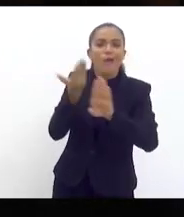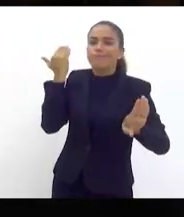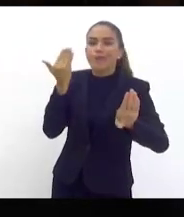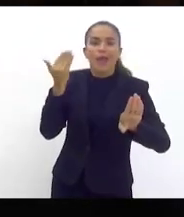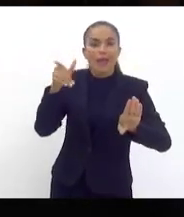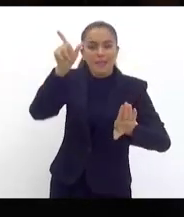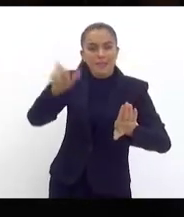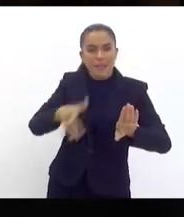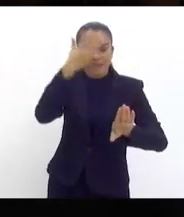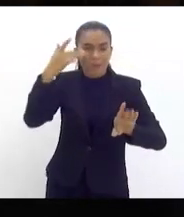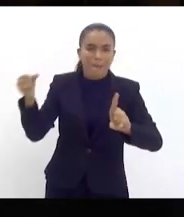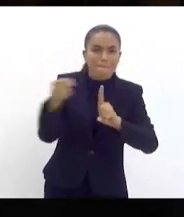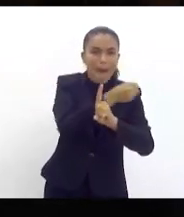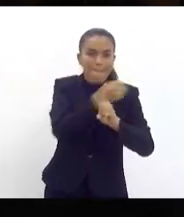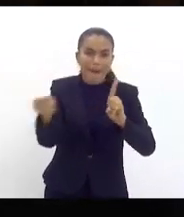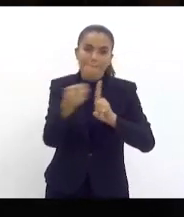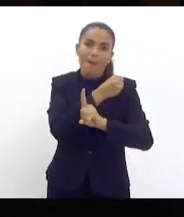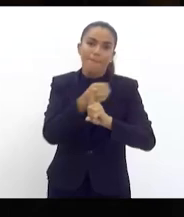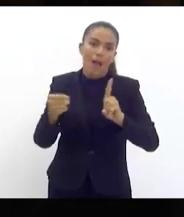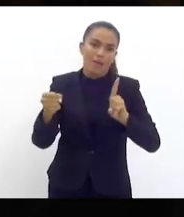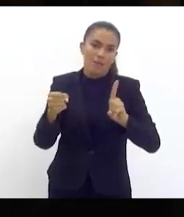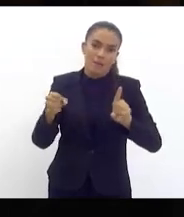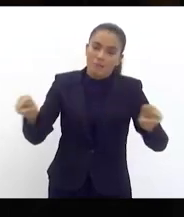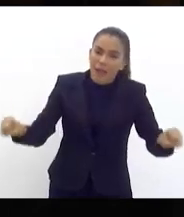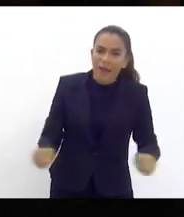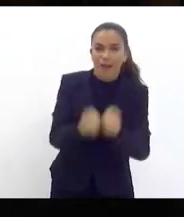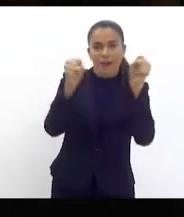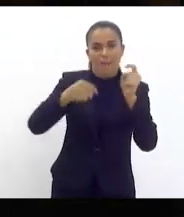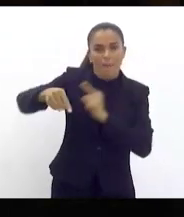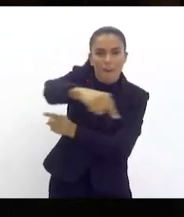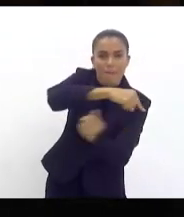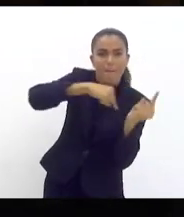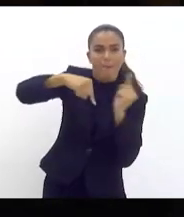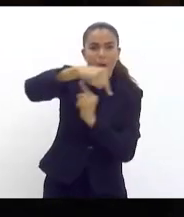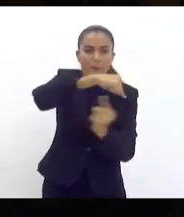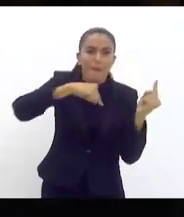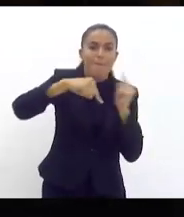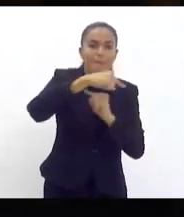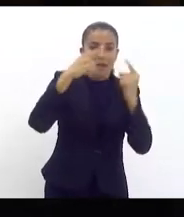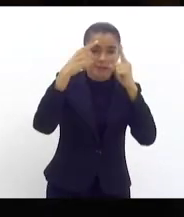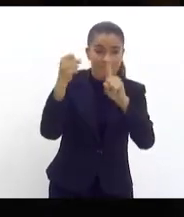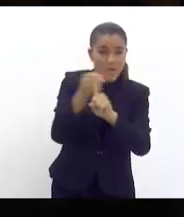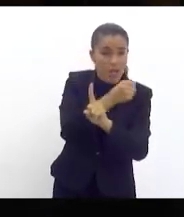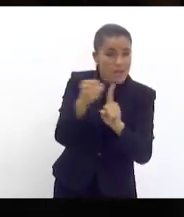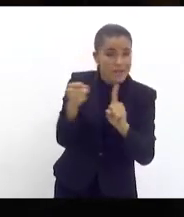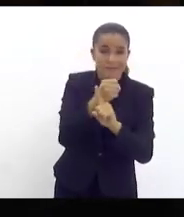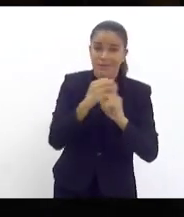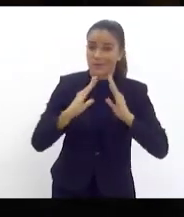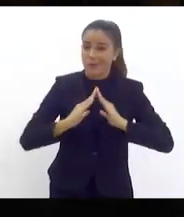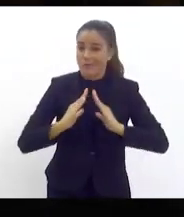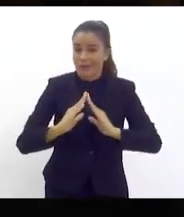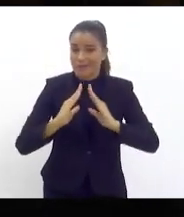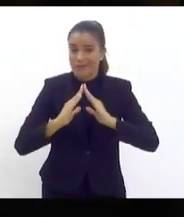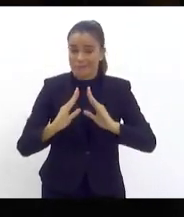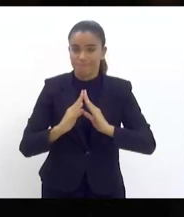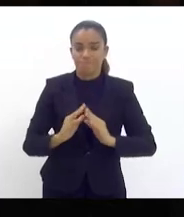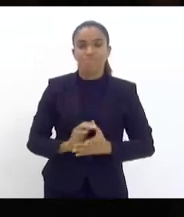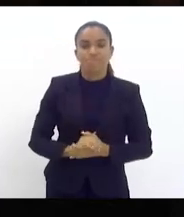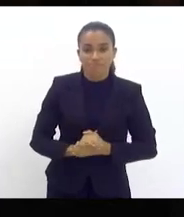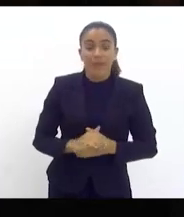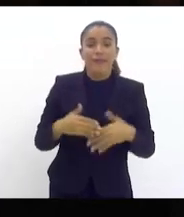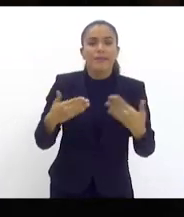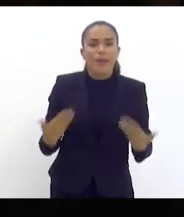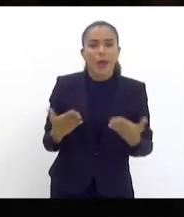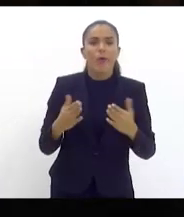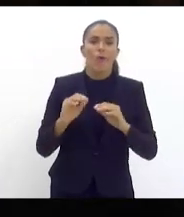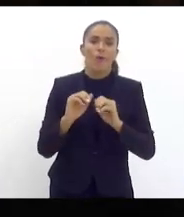para romperem com esse ciclo de violência doméstica, preservando assim a sua vida e a sua dignidade. Então,